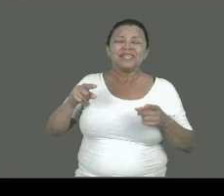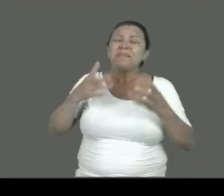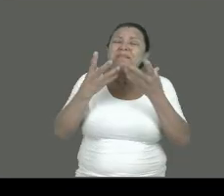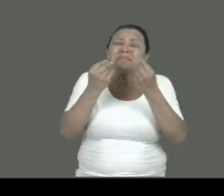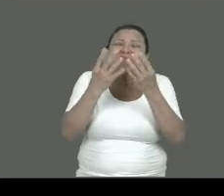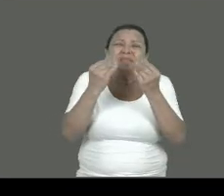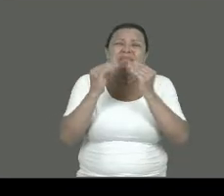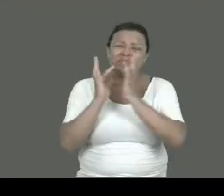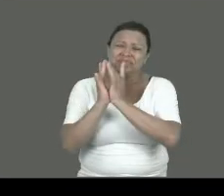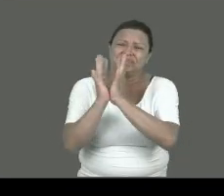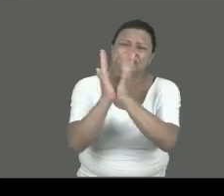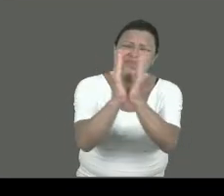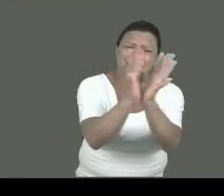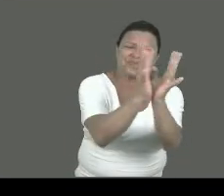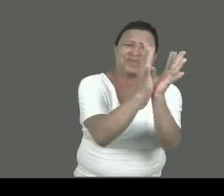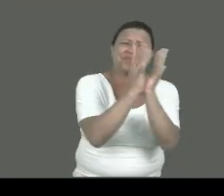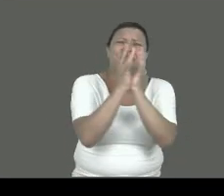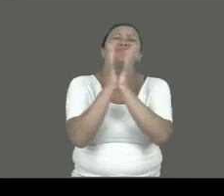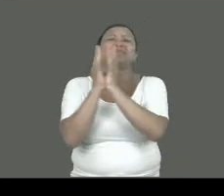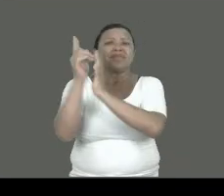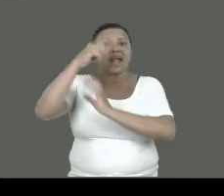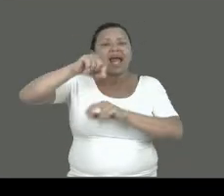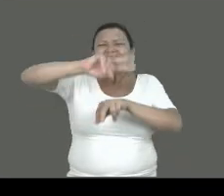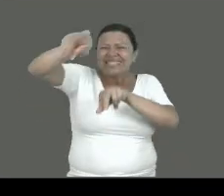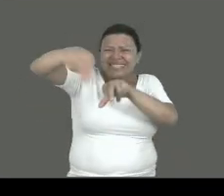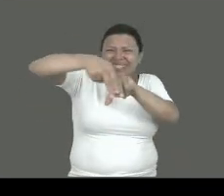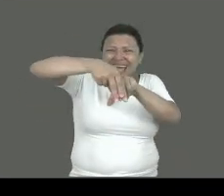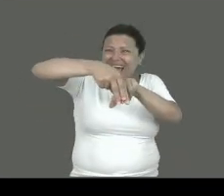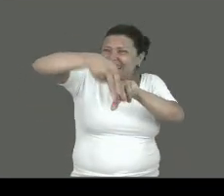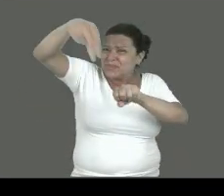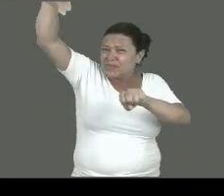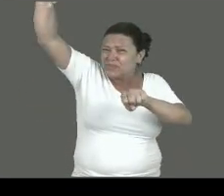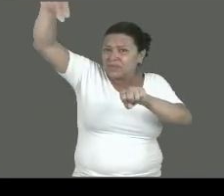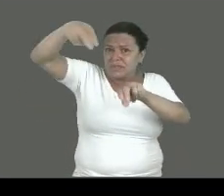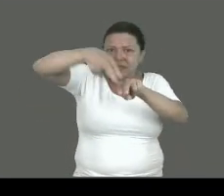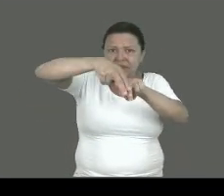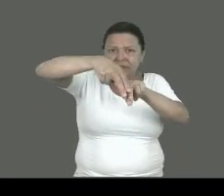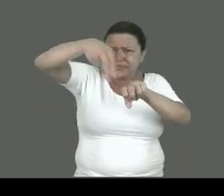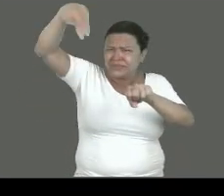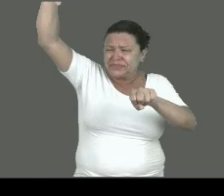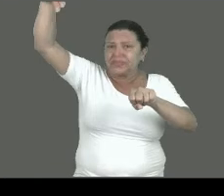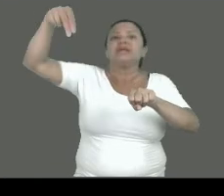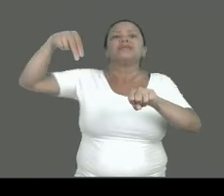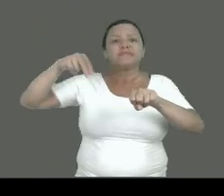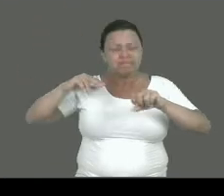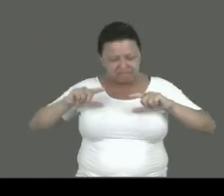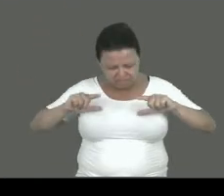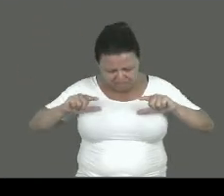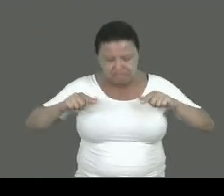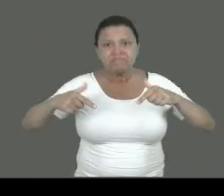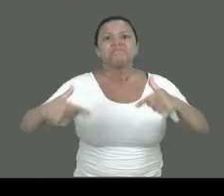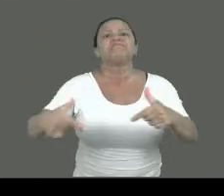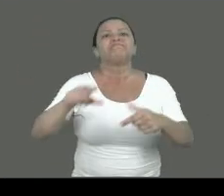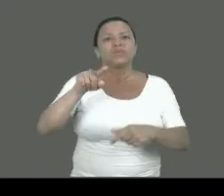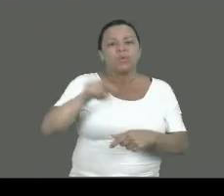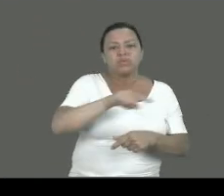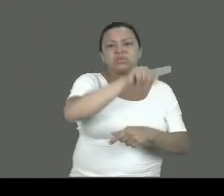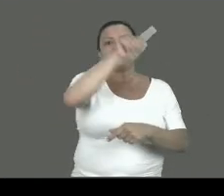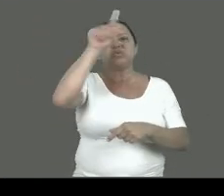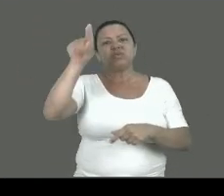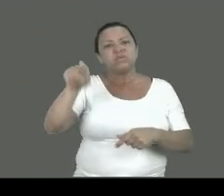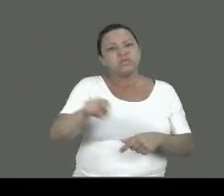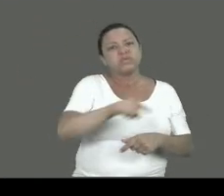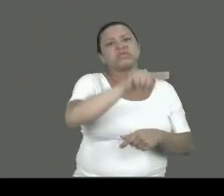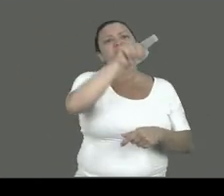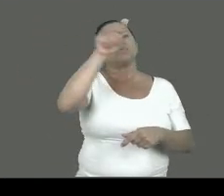pessoas estão encarnando e desencarnando, num movimento, num ciclo permanente